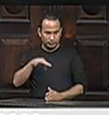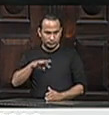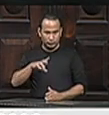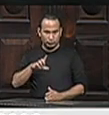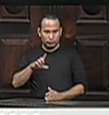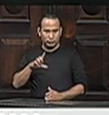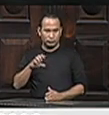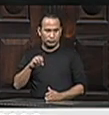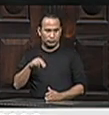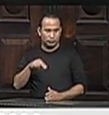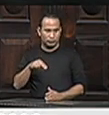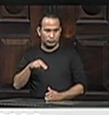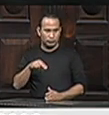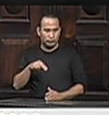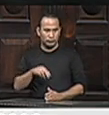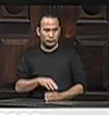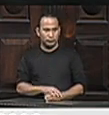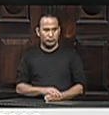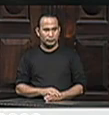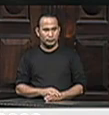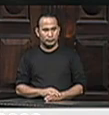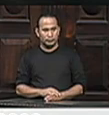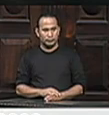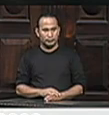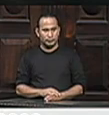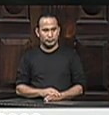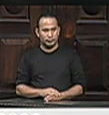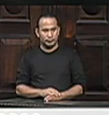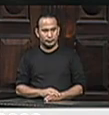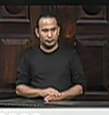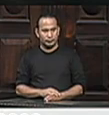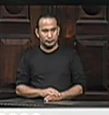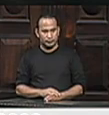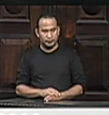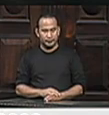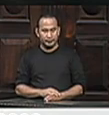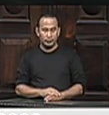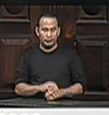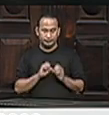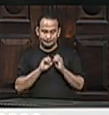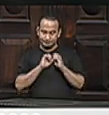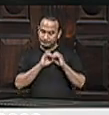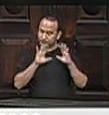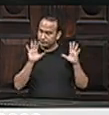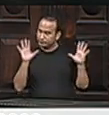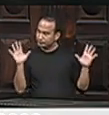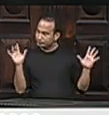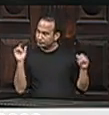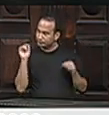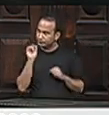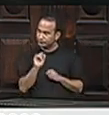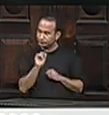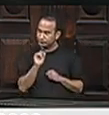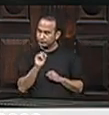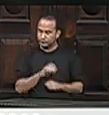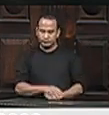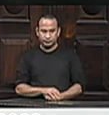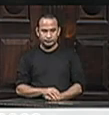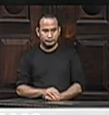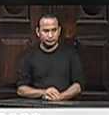senhor presidente, o meu voto é favorável ao projeto. Senhor presidente, questão de ordem. Questão de ordem, deputado Luiz